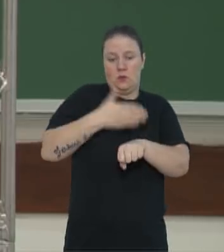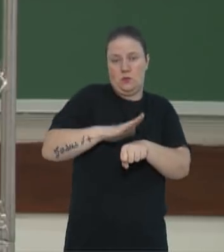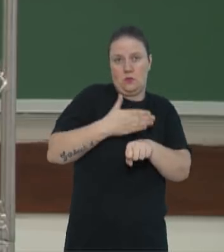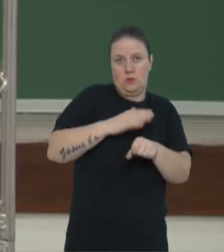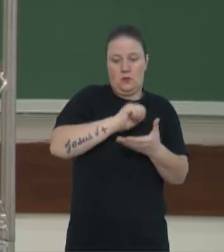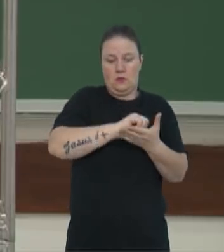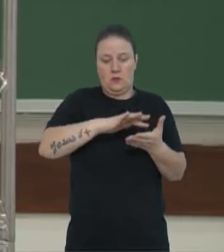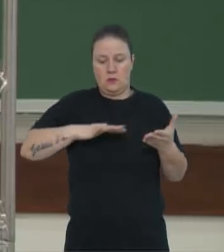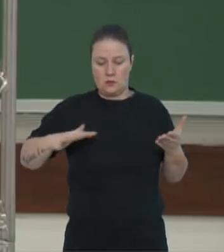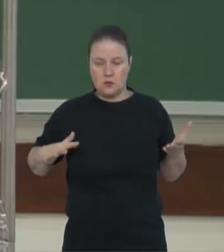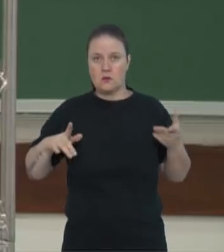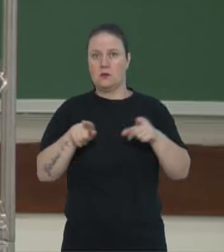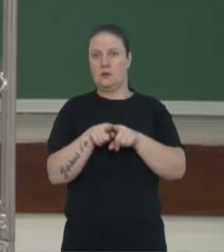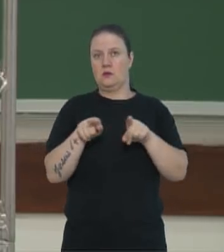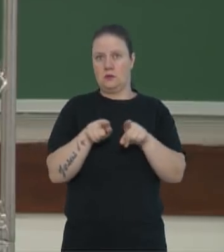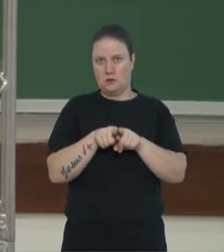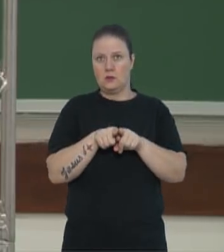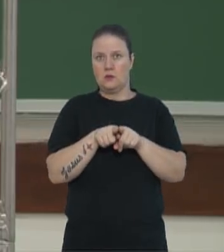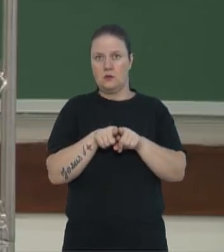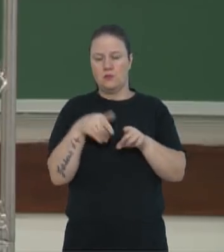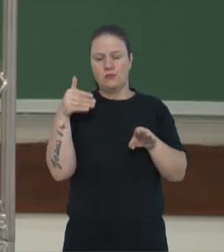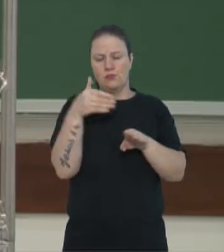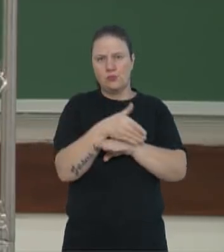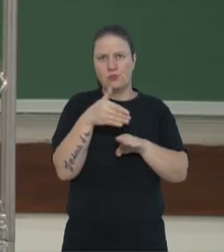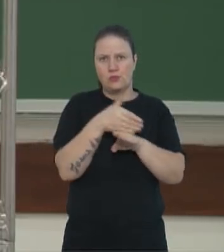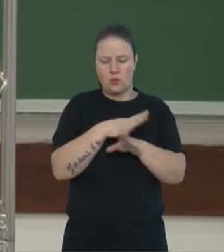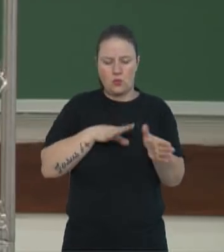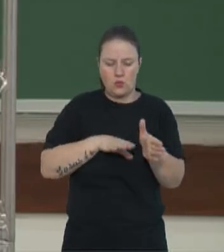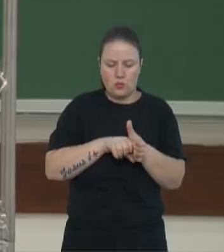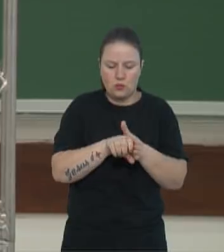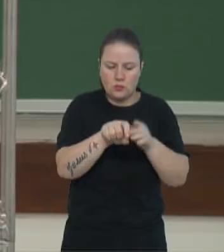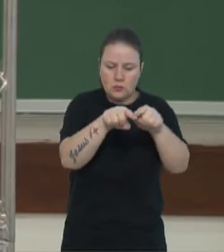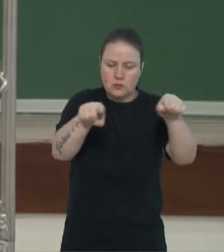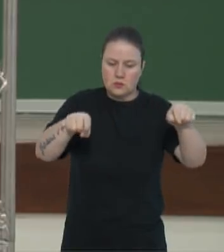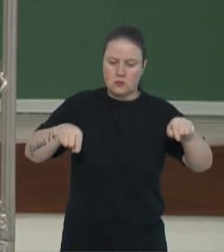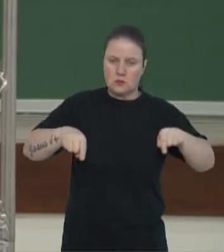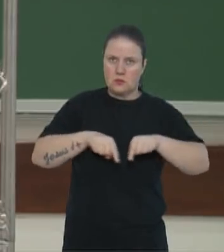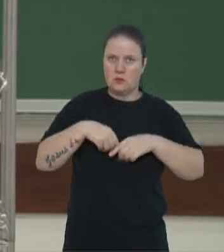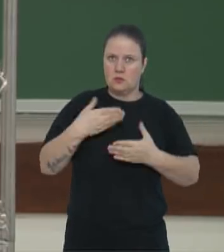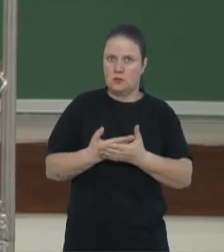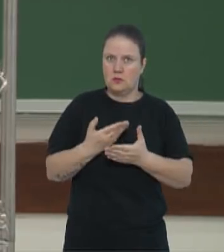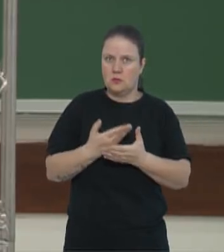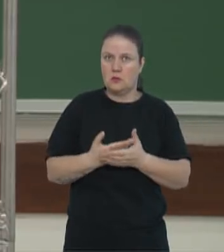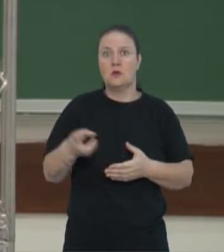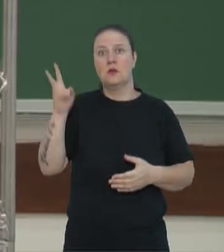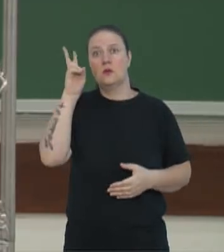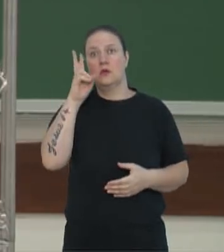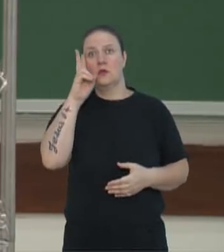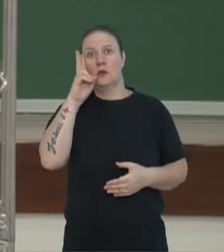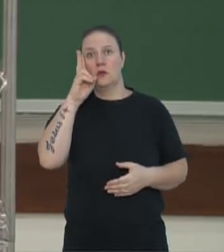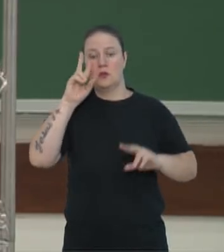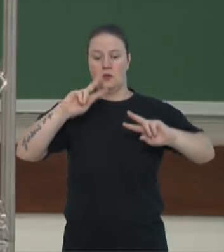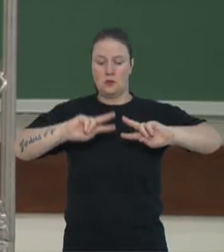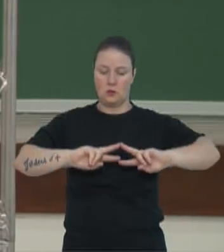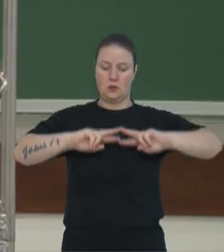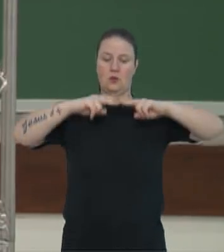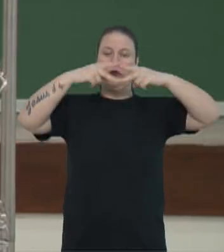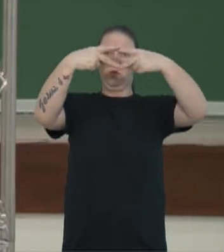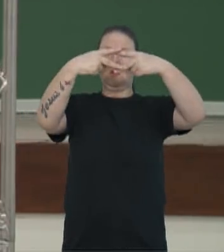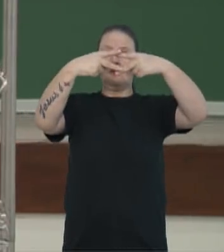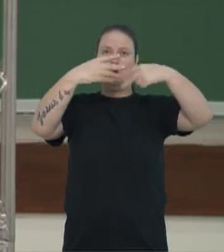entrando lá na sala virtual para elaborar, não esquecendo lá de marcar o nome